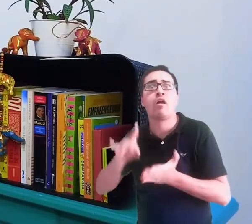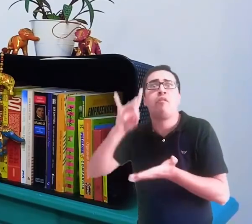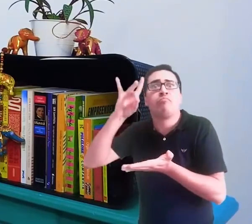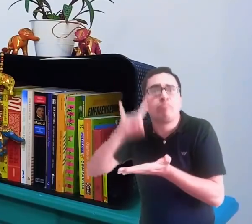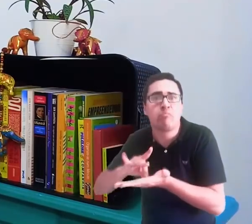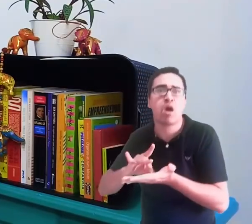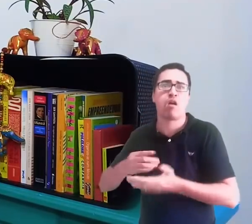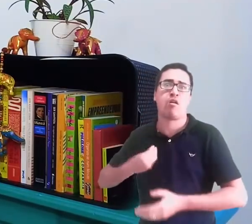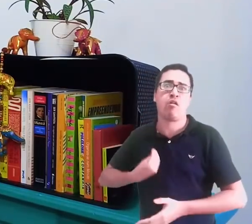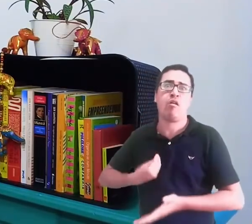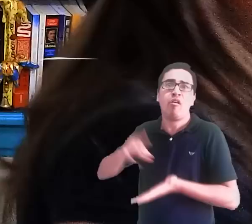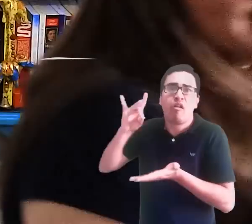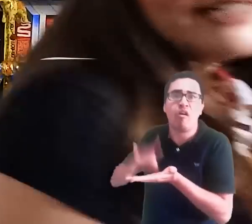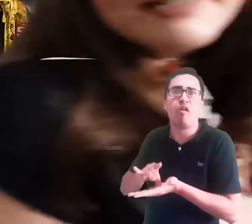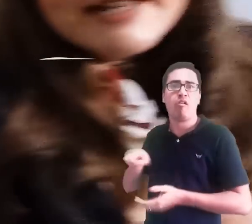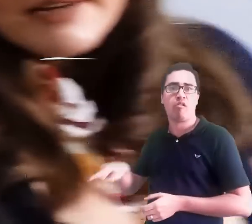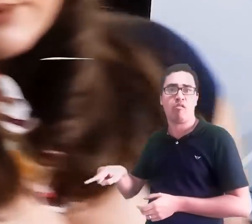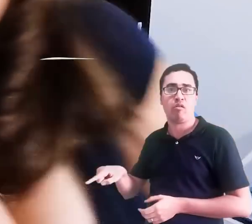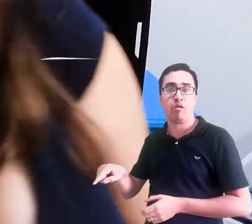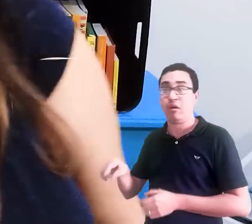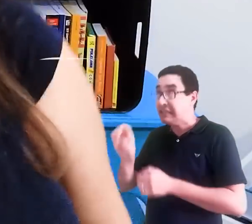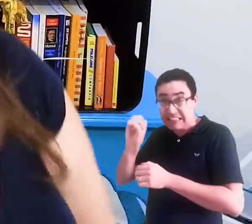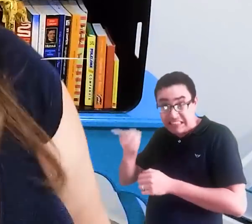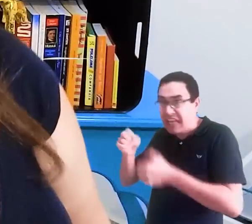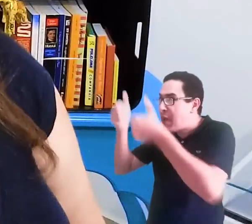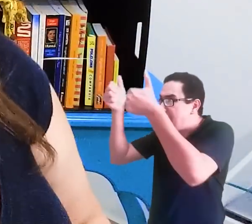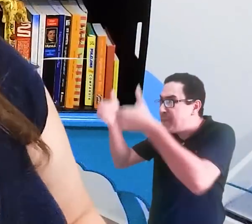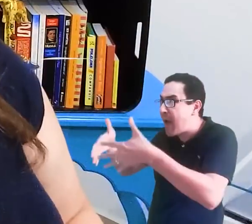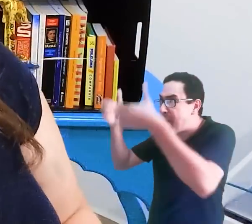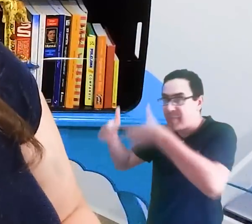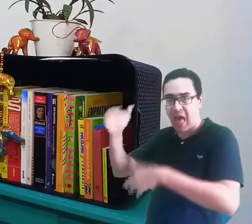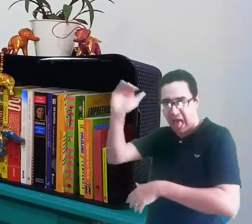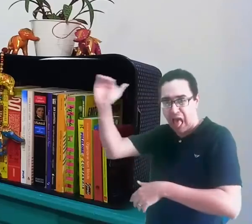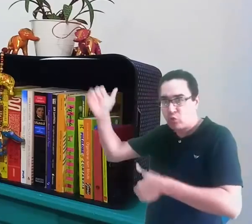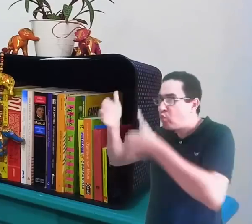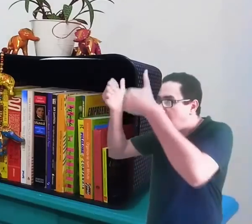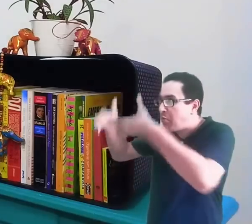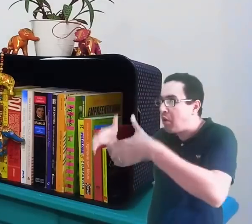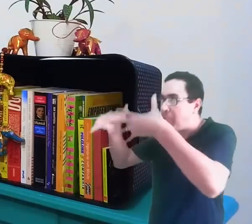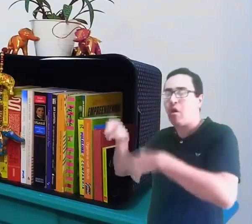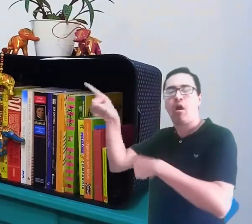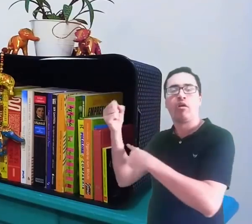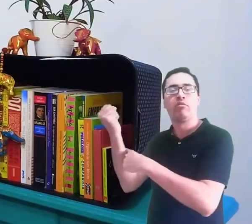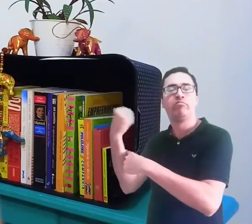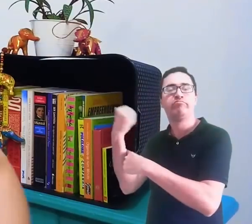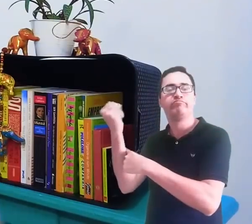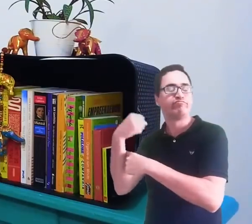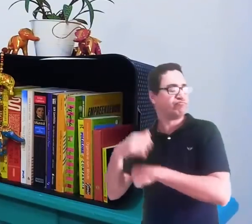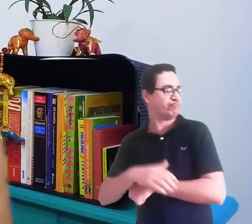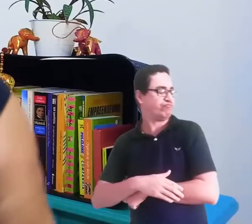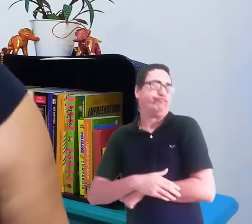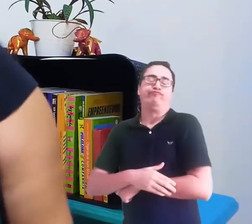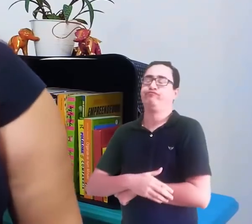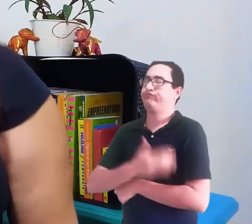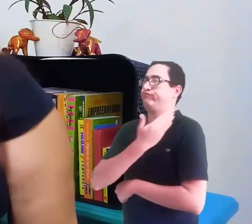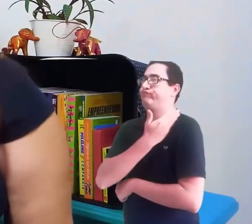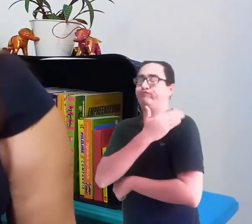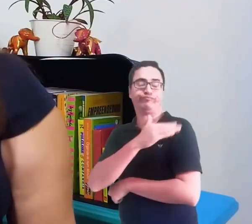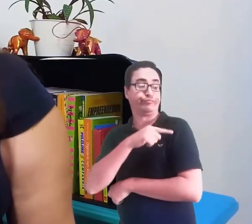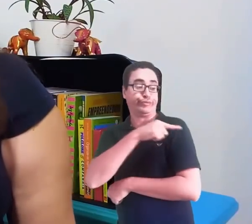alguém existe, eles darão de ombros. Tratarão você como se fosse